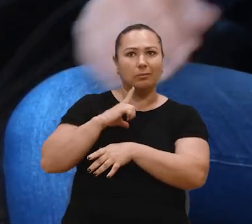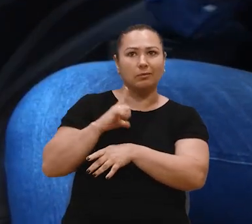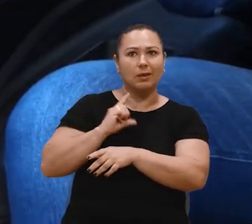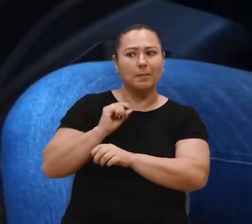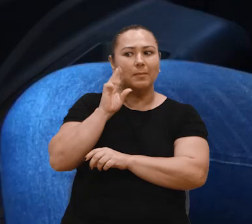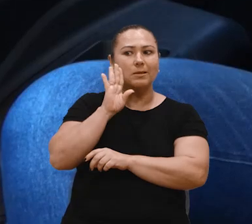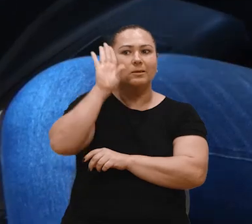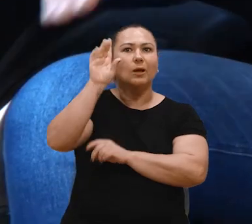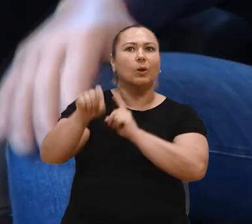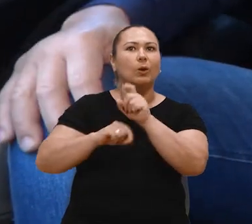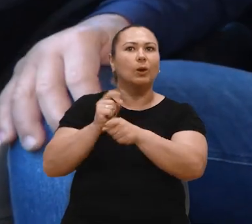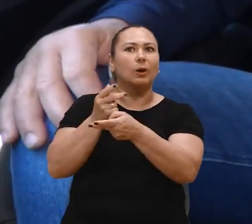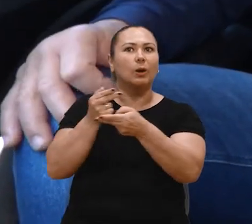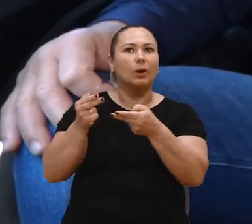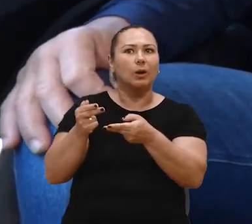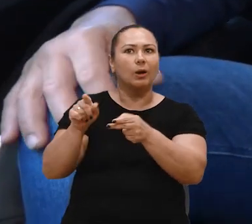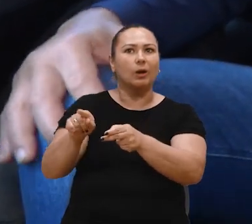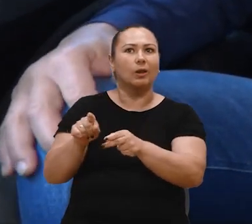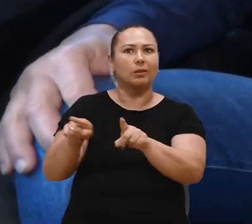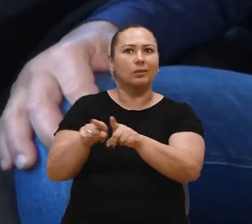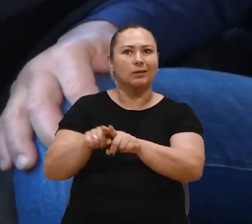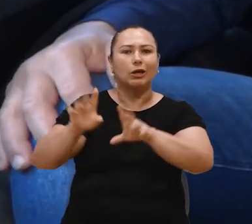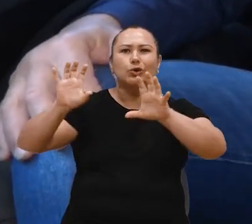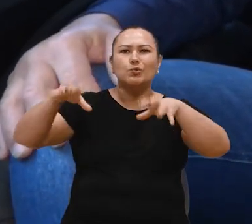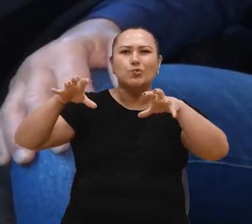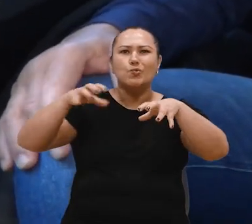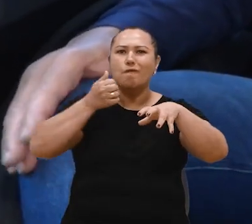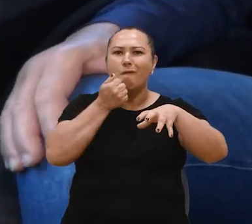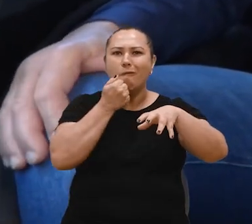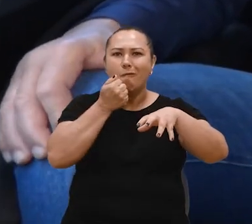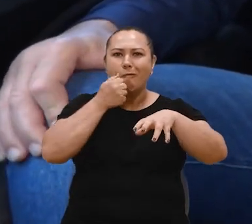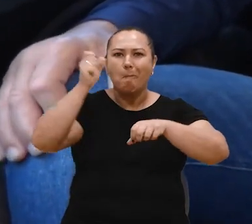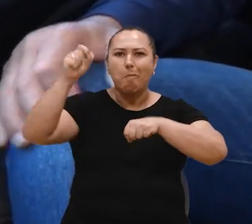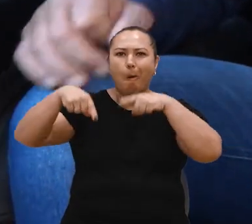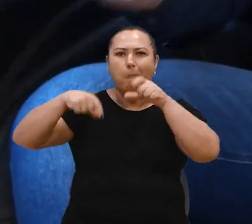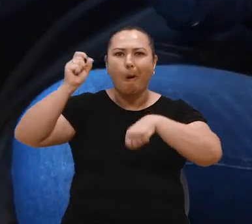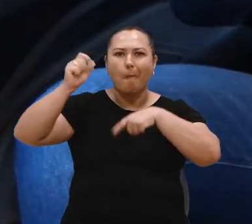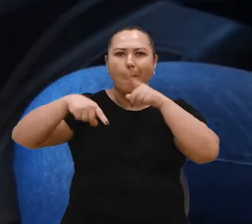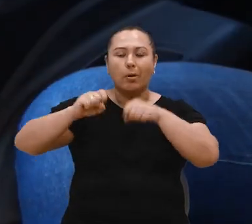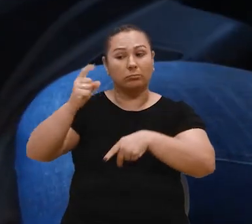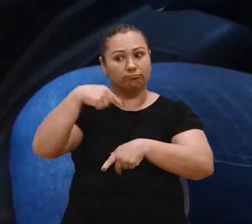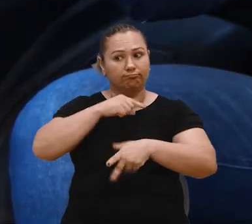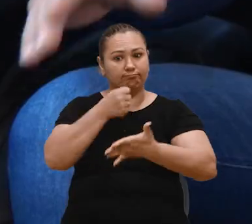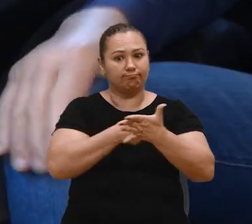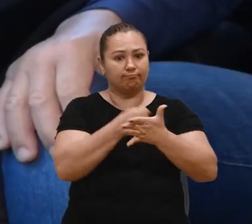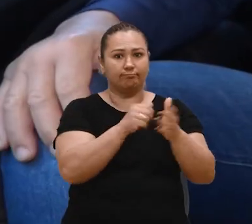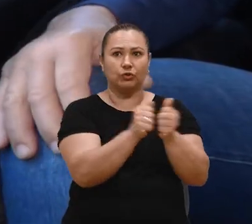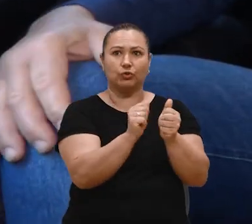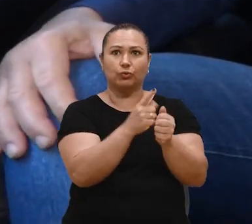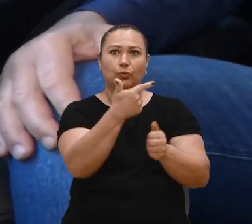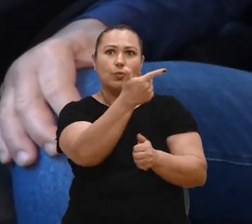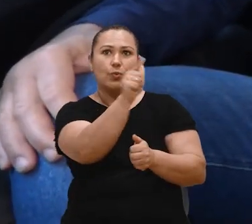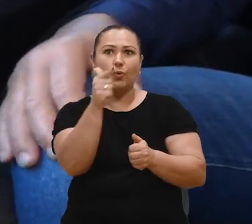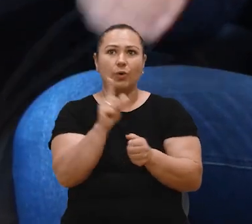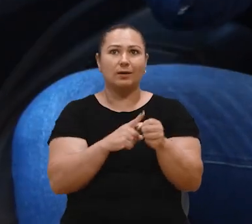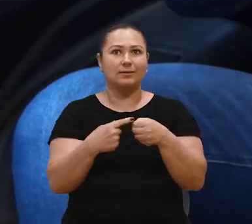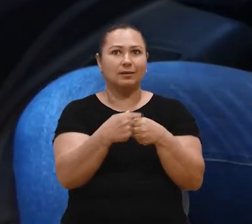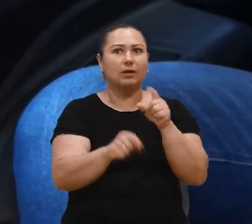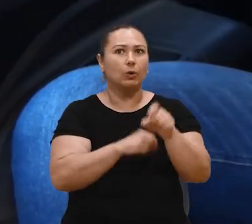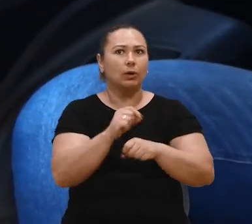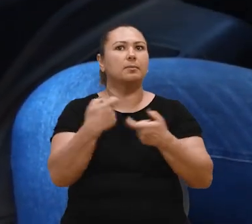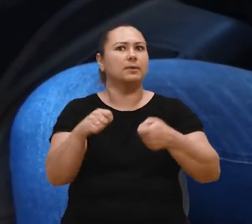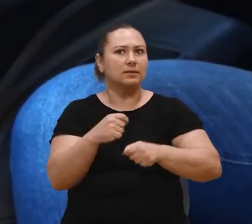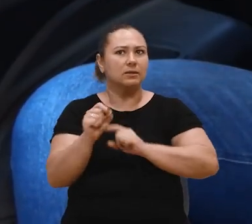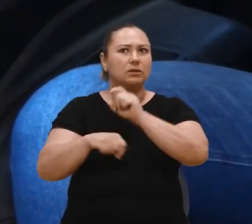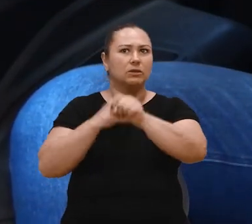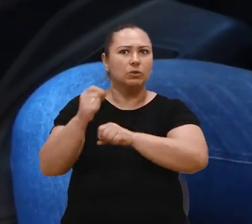deles, principalmente na questão do granizo, da chuva de pedra, né, que a gente está lutando junto com as demais cidades aí para que seja